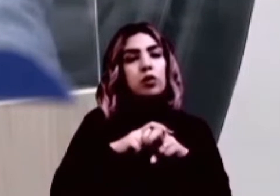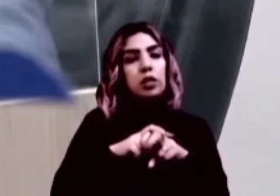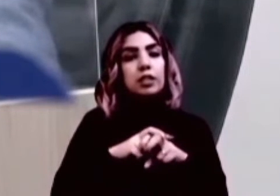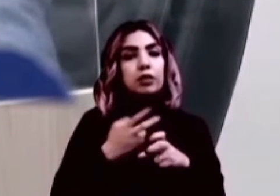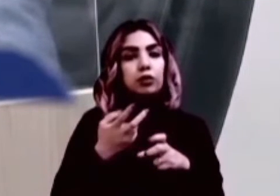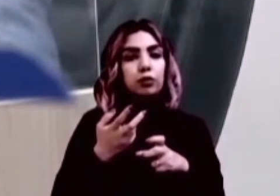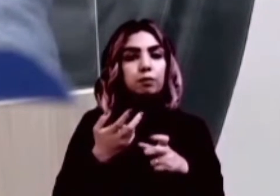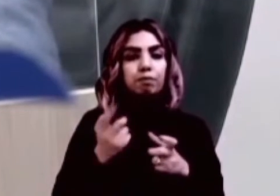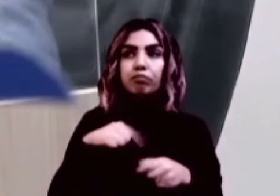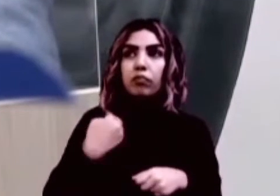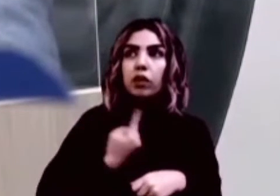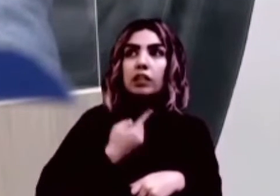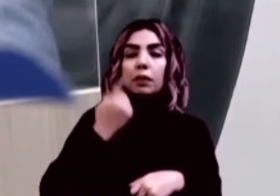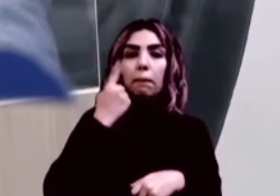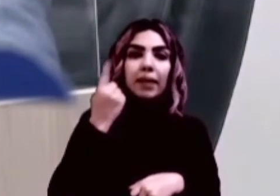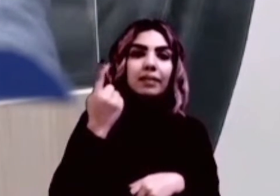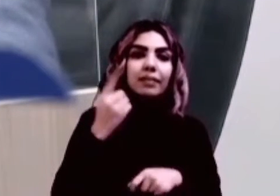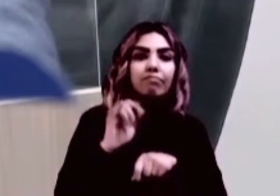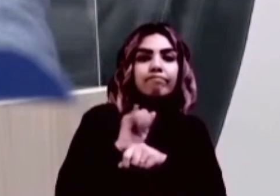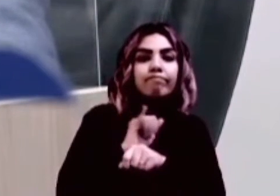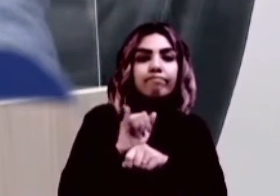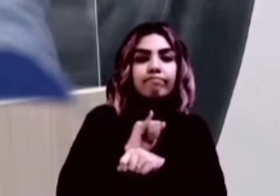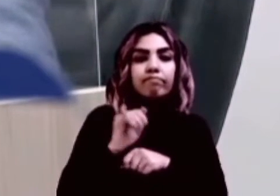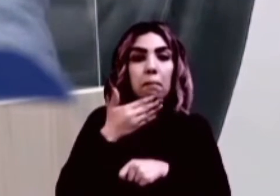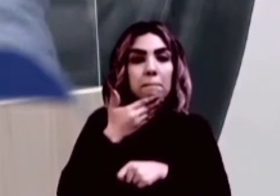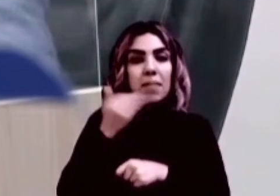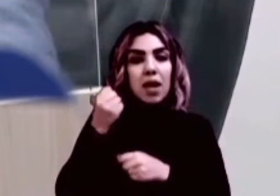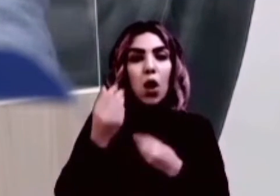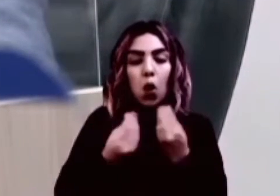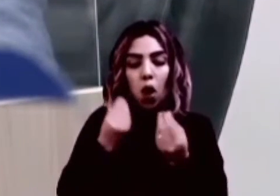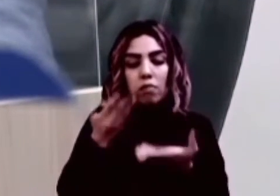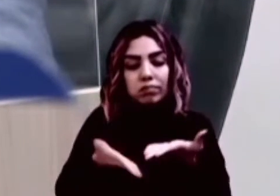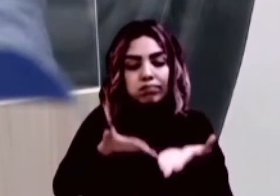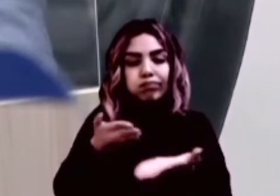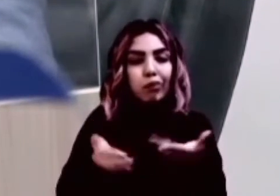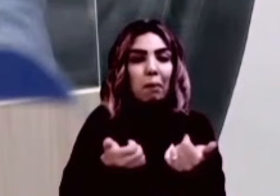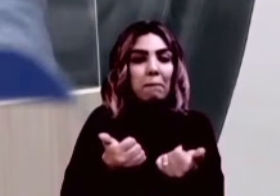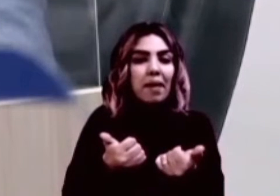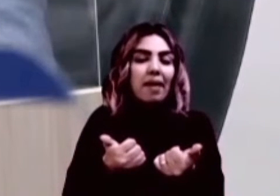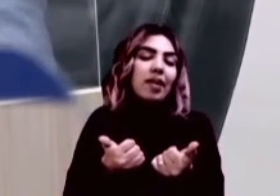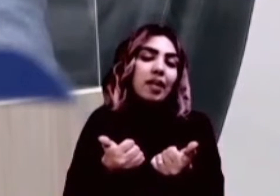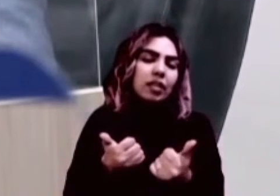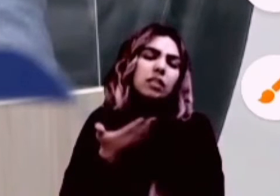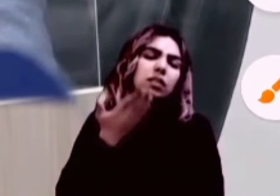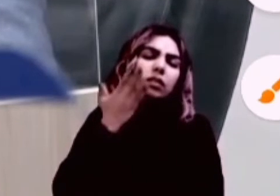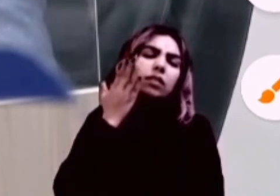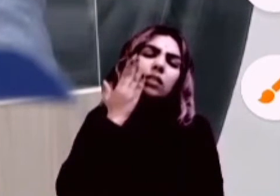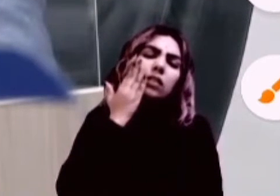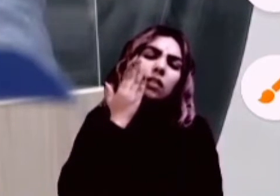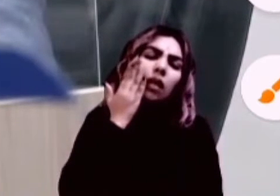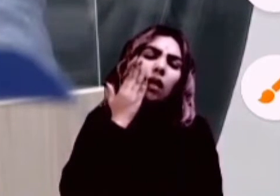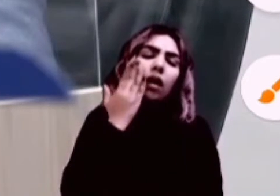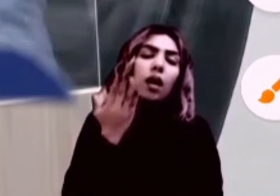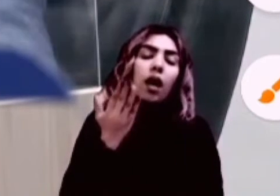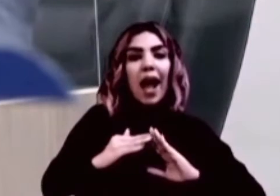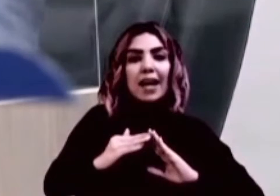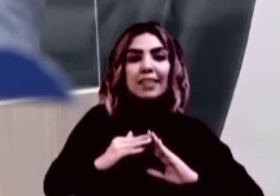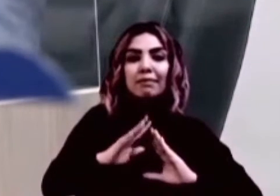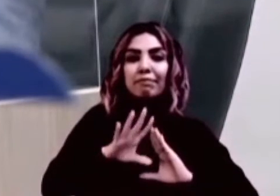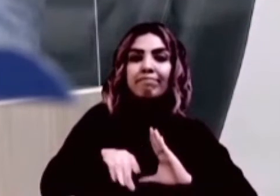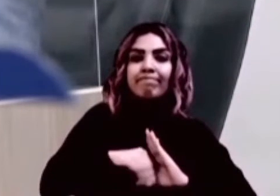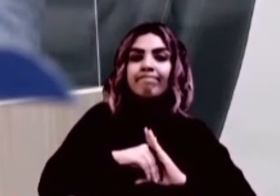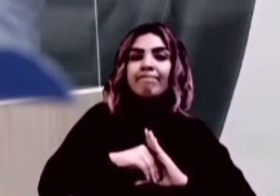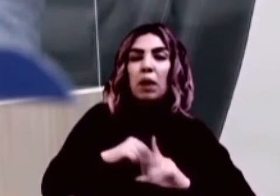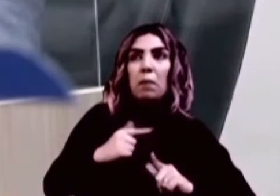de árvores. Uma proposta levantada pelo vereador Amaro Luiz, pedindo instalação de câmeras em